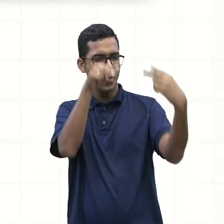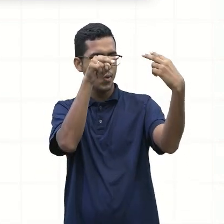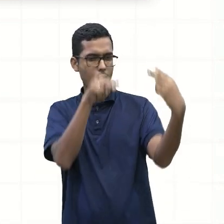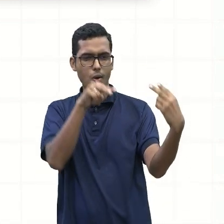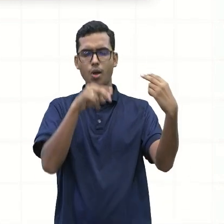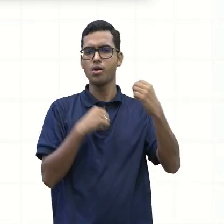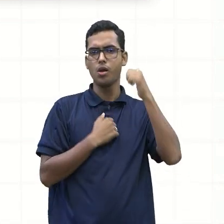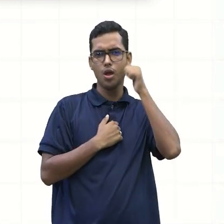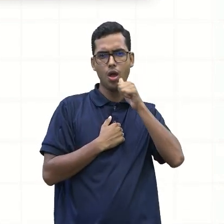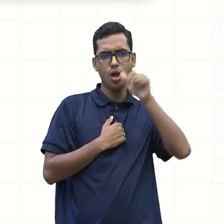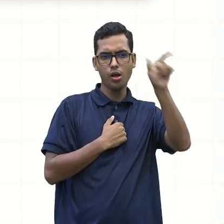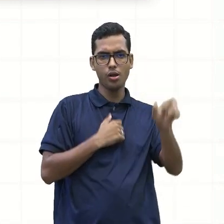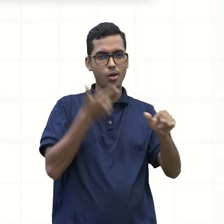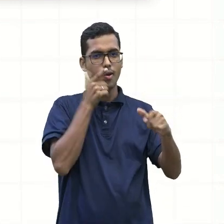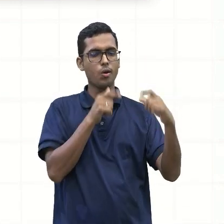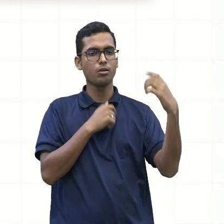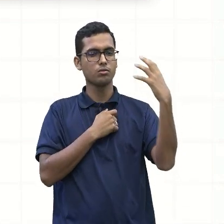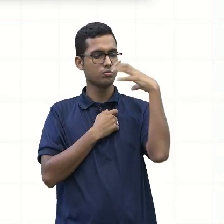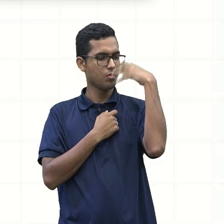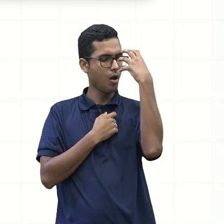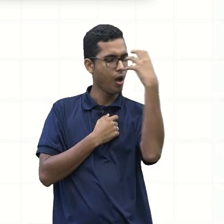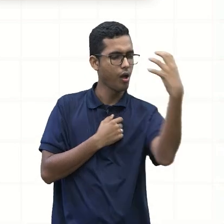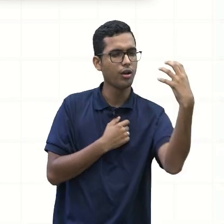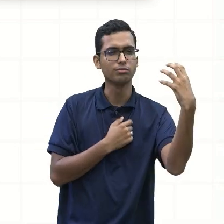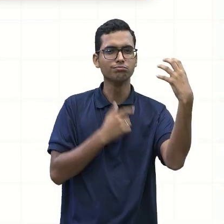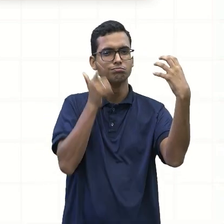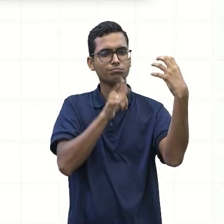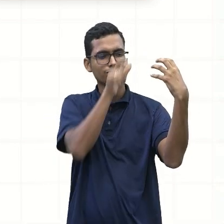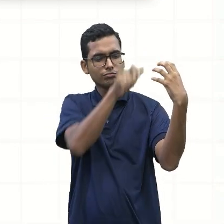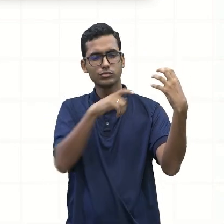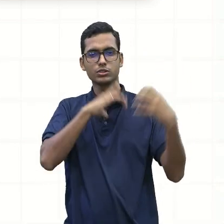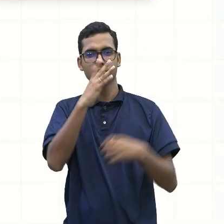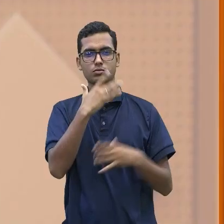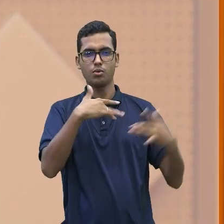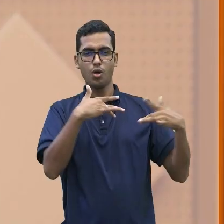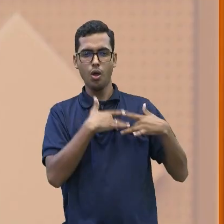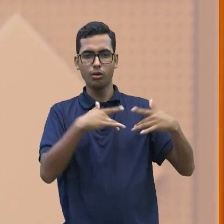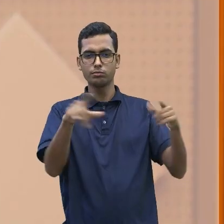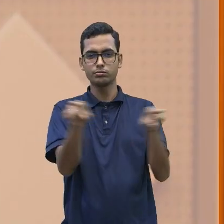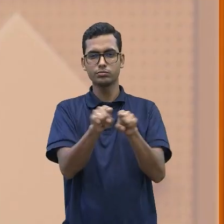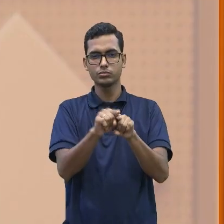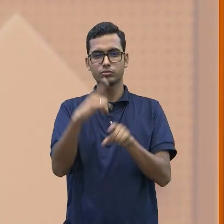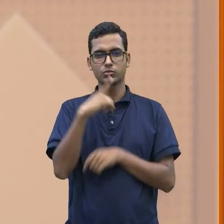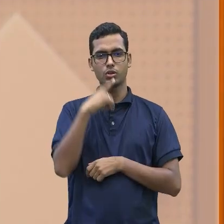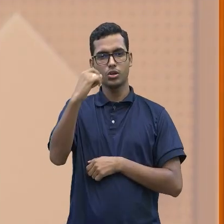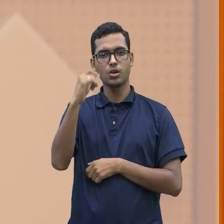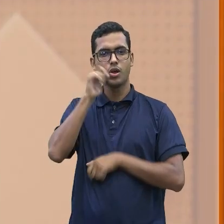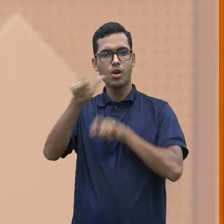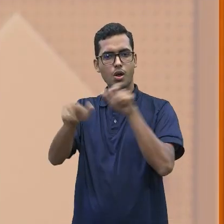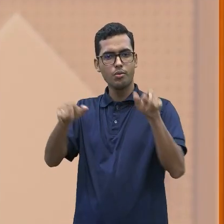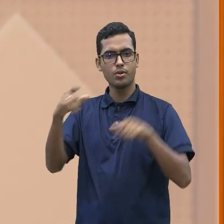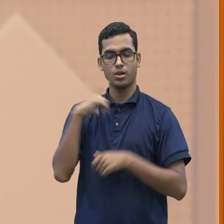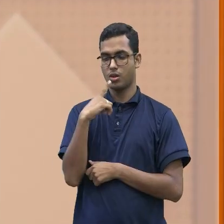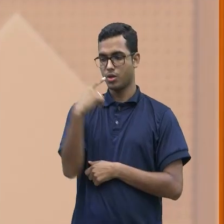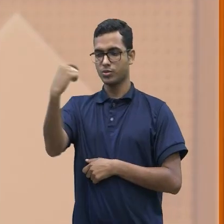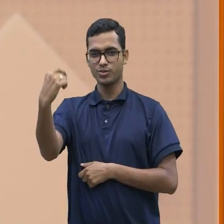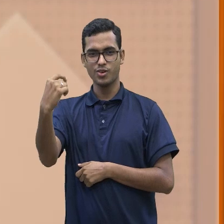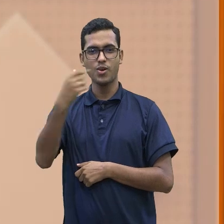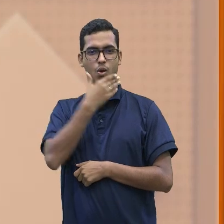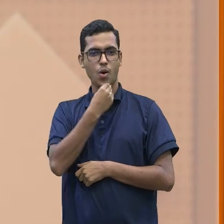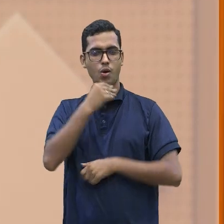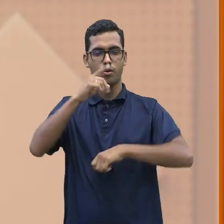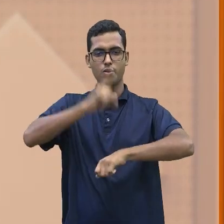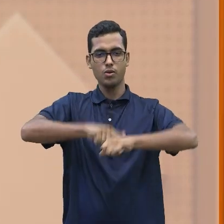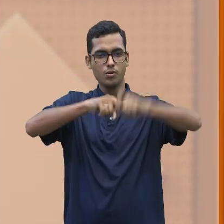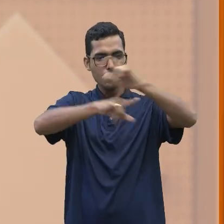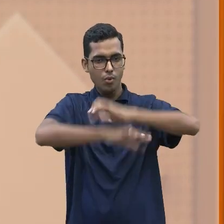suas mulheres. Então, era um ritual que fazia com que eles fossem escolhidos por suas parceiras. E ele era um